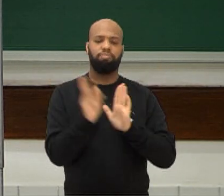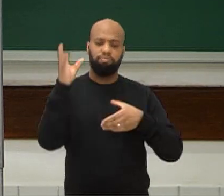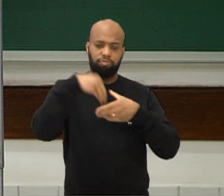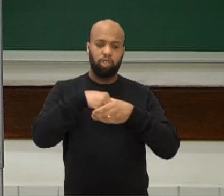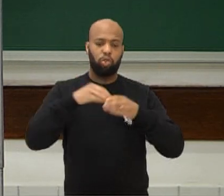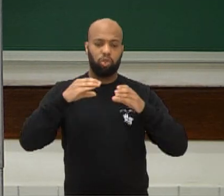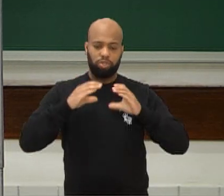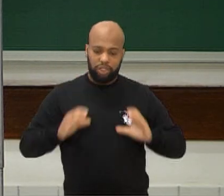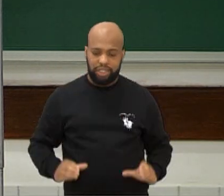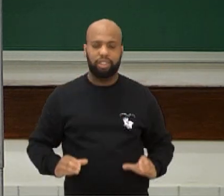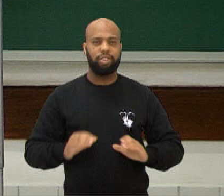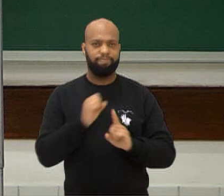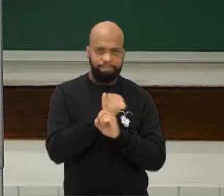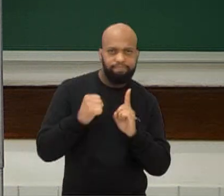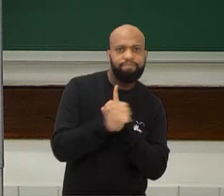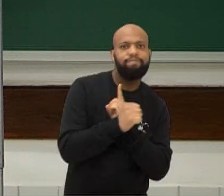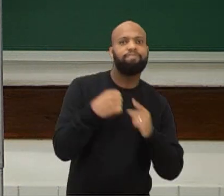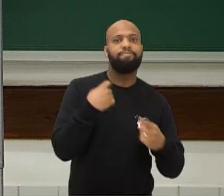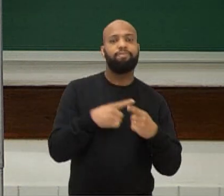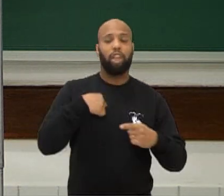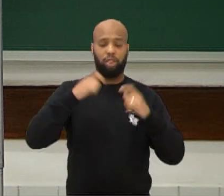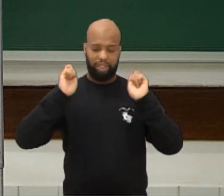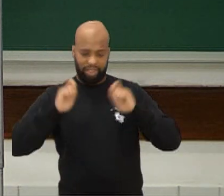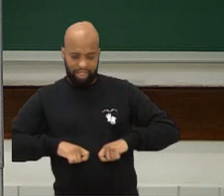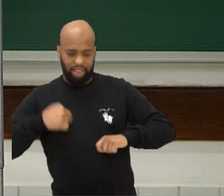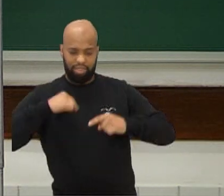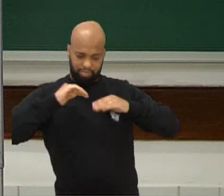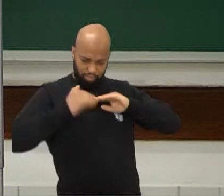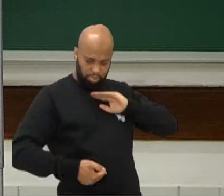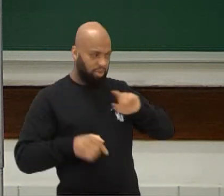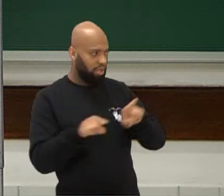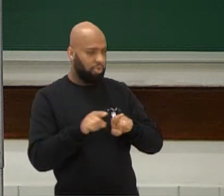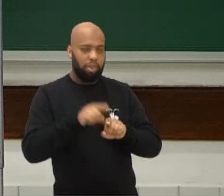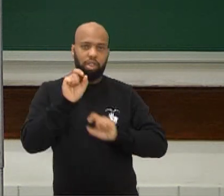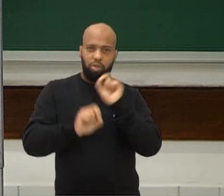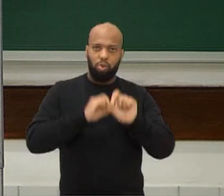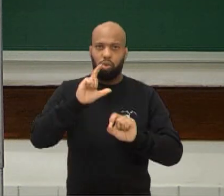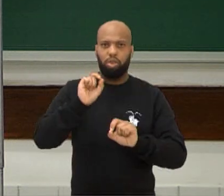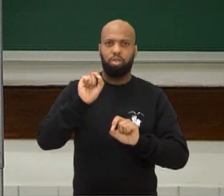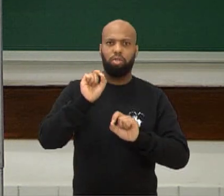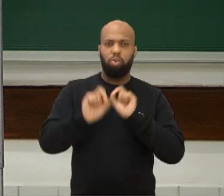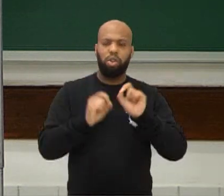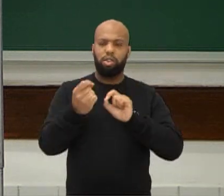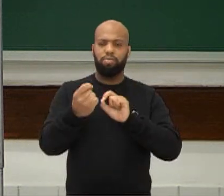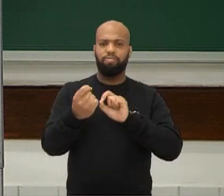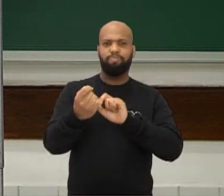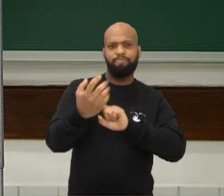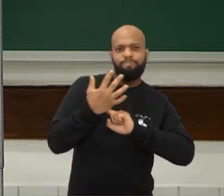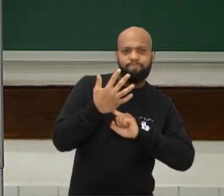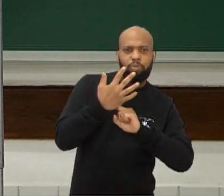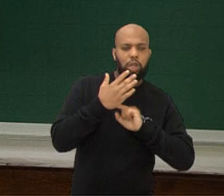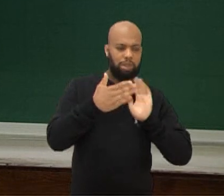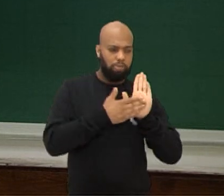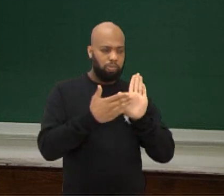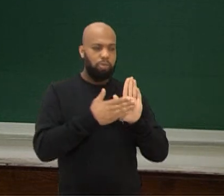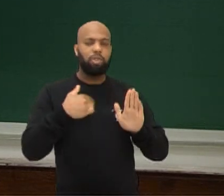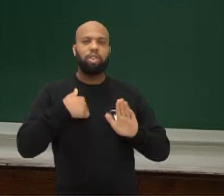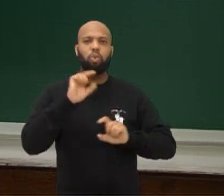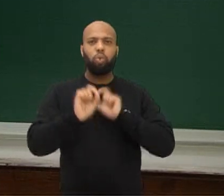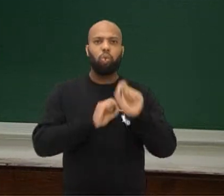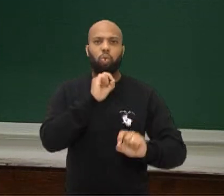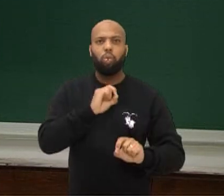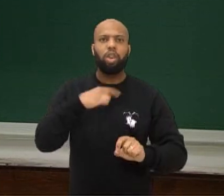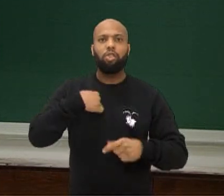porque eu tenho a possibilidade de discordar e de questionar aquilo que está sendo proposto, eu acabo fazendo a